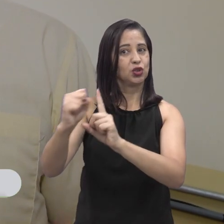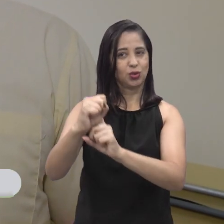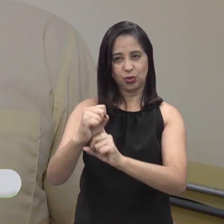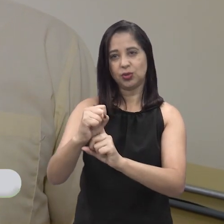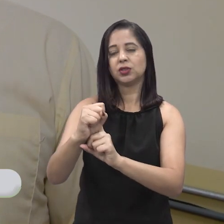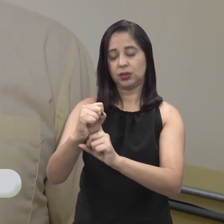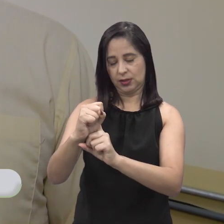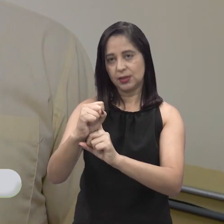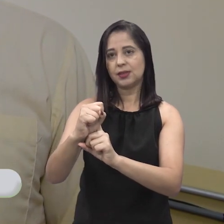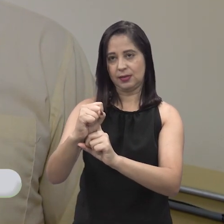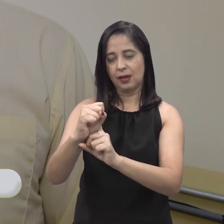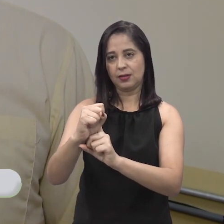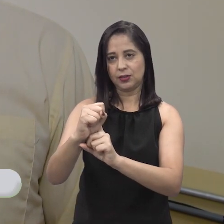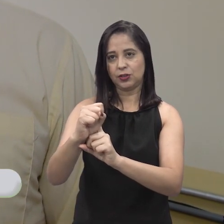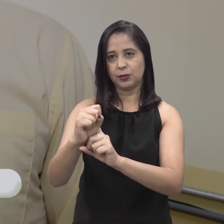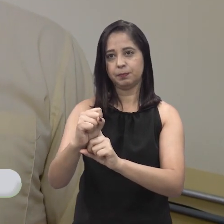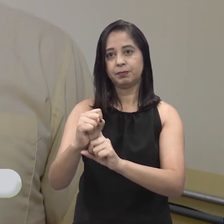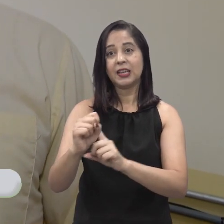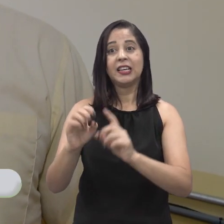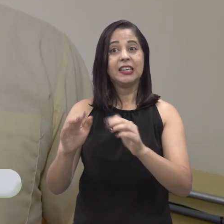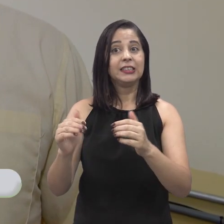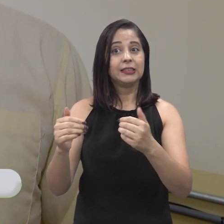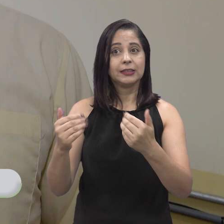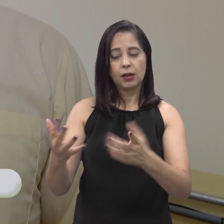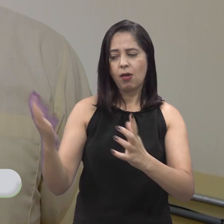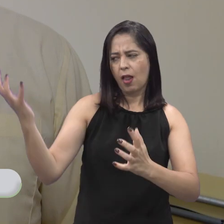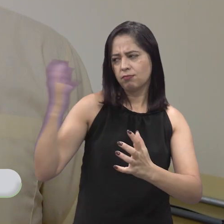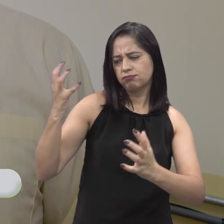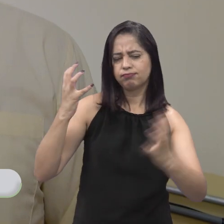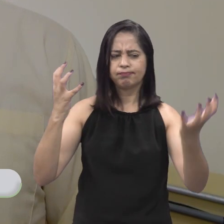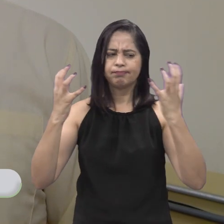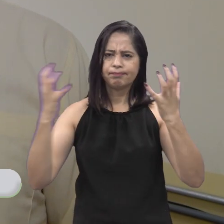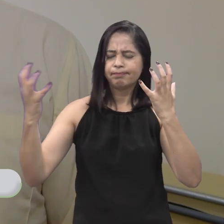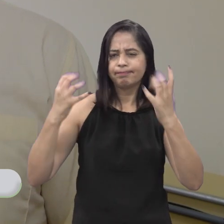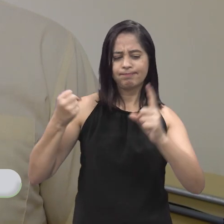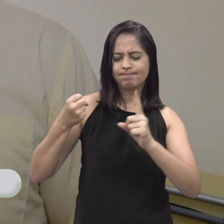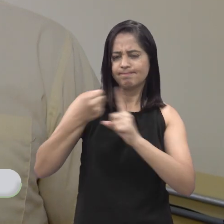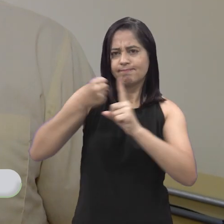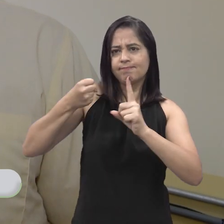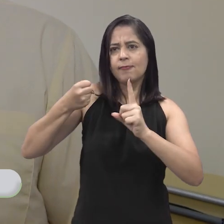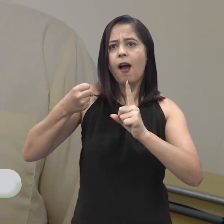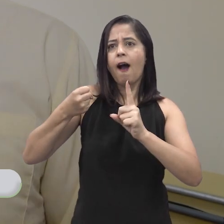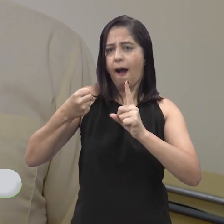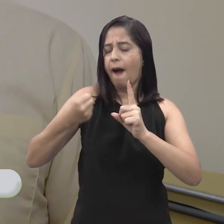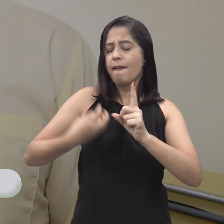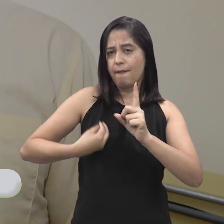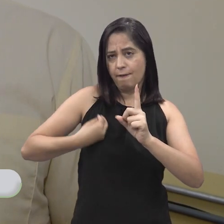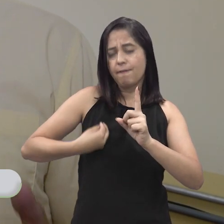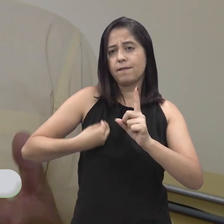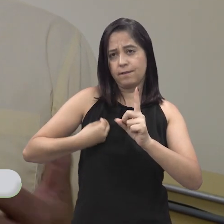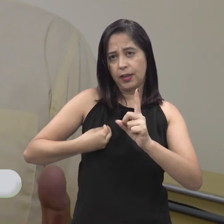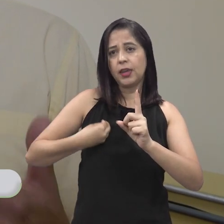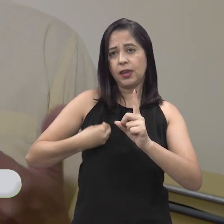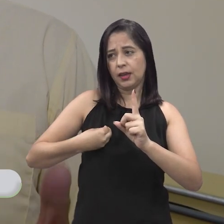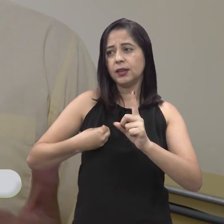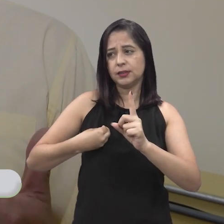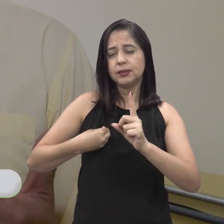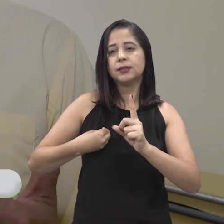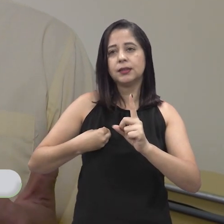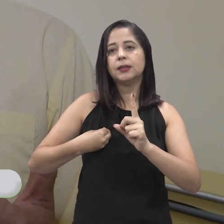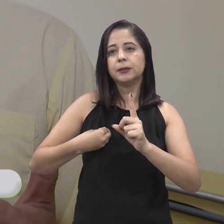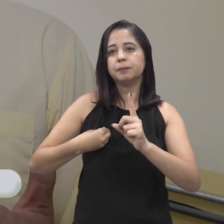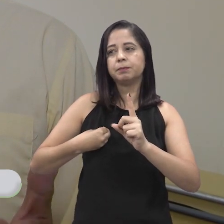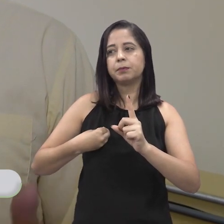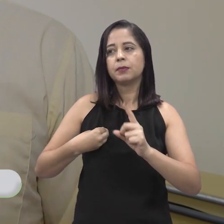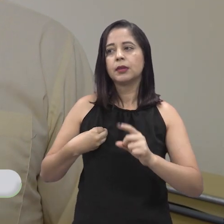temos diante de uma determinada sociedade. E elas irão impactar de forma sintomática em tudo aquilo que for o